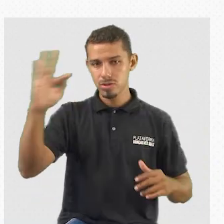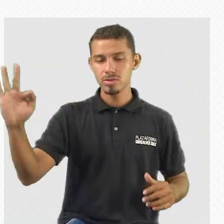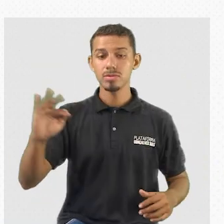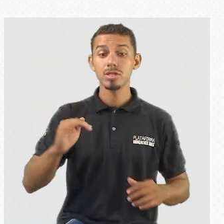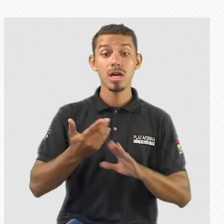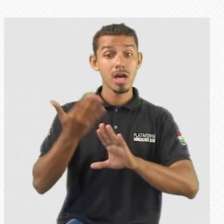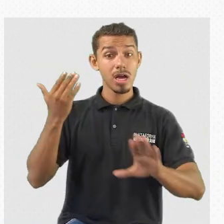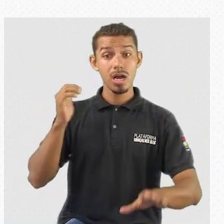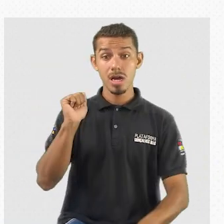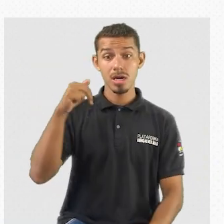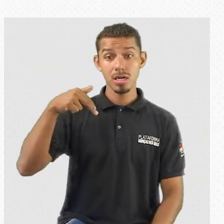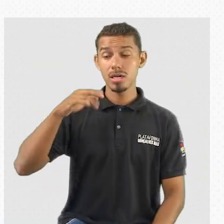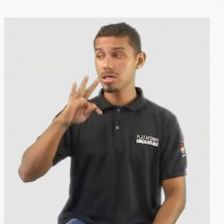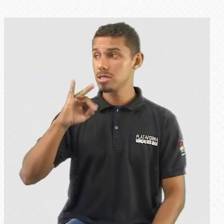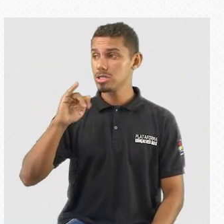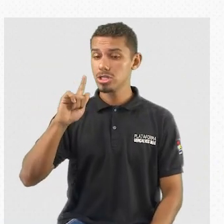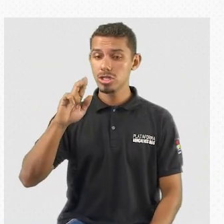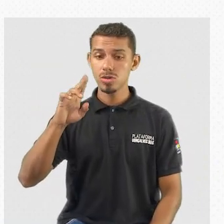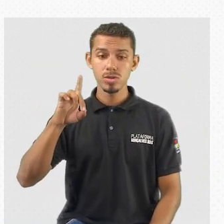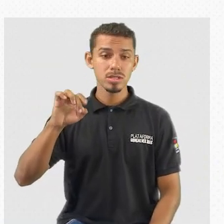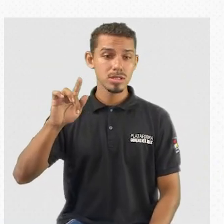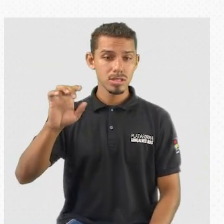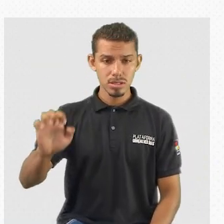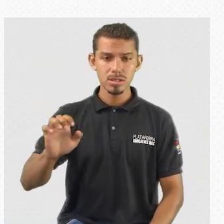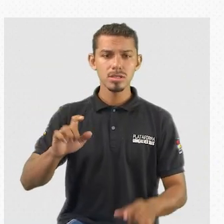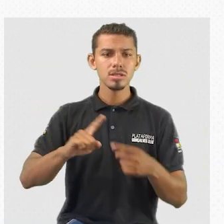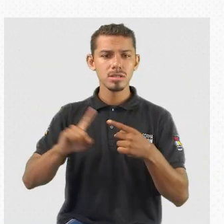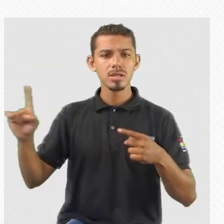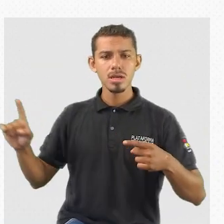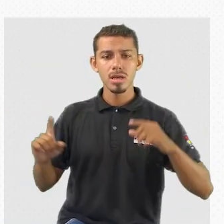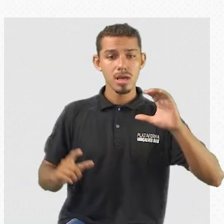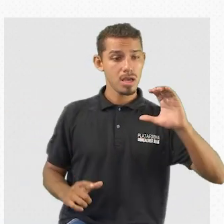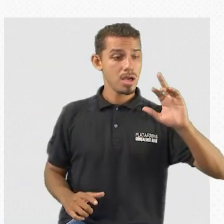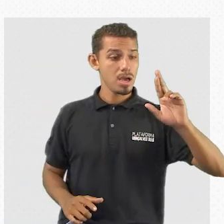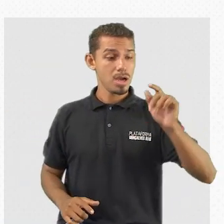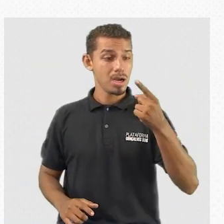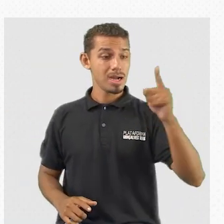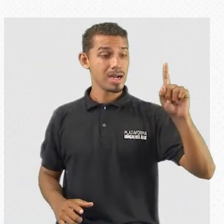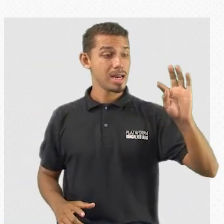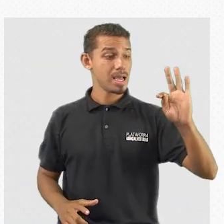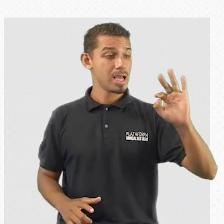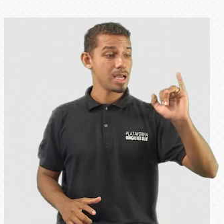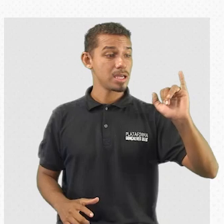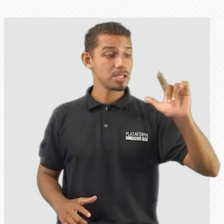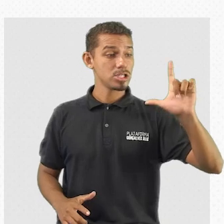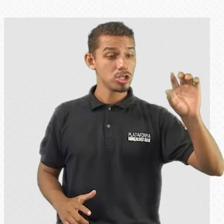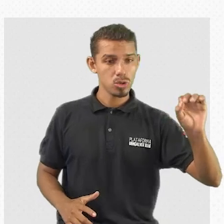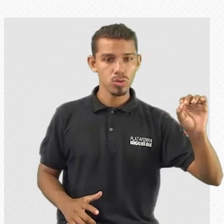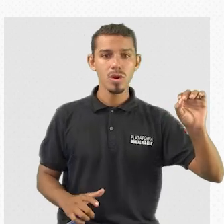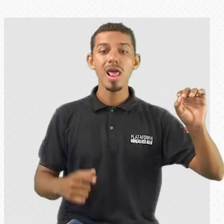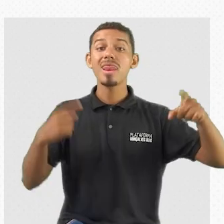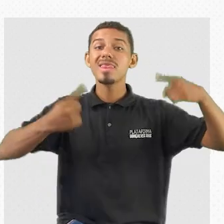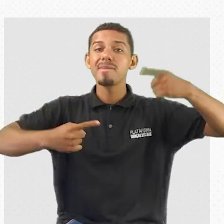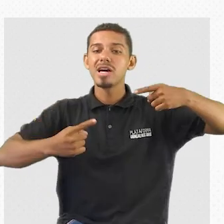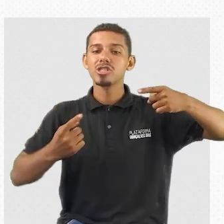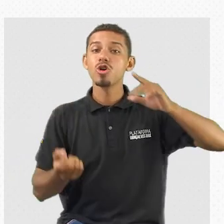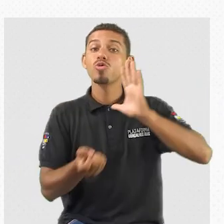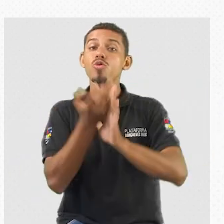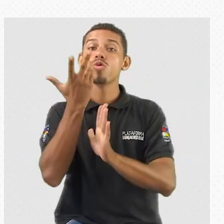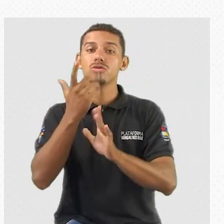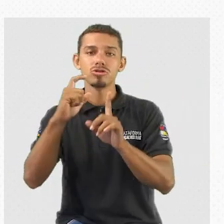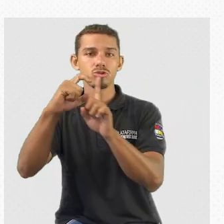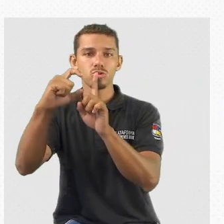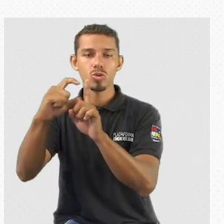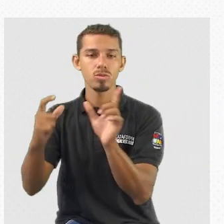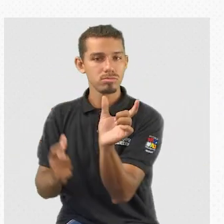na Antiguidade, Platão tem uma obra chamada Crátilo, em que ele debate a origem dos nomes. Né? E aí o